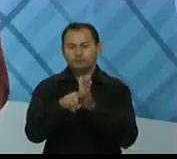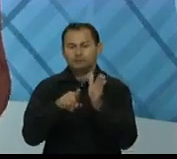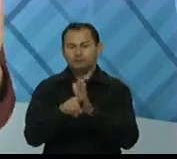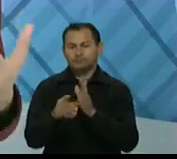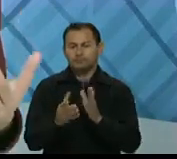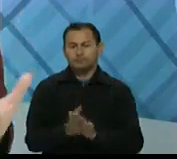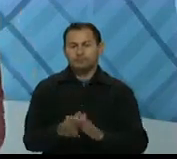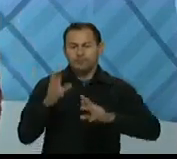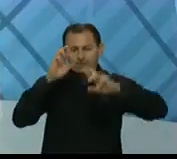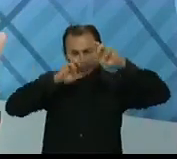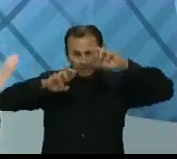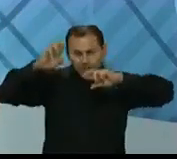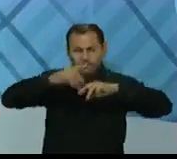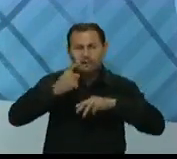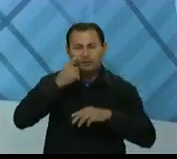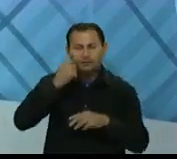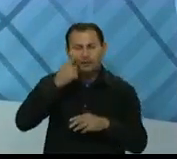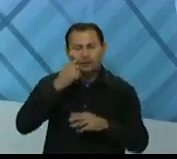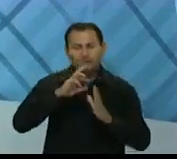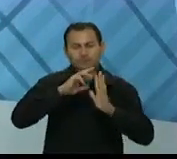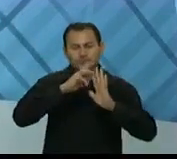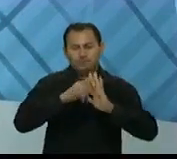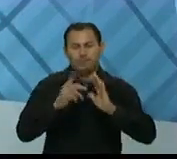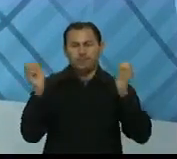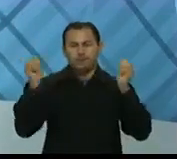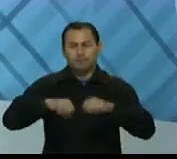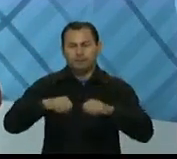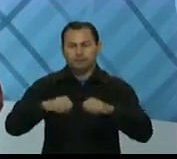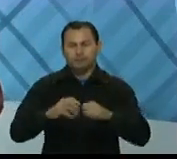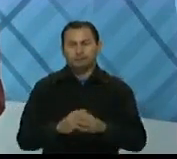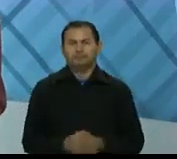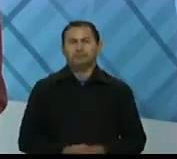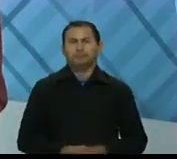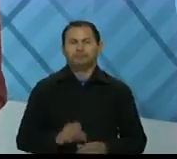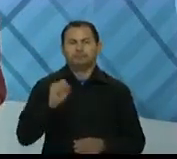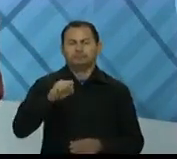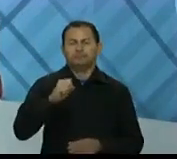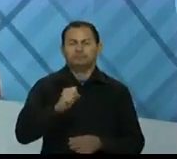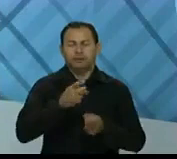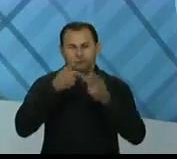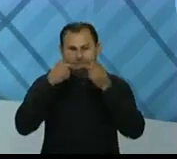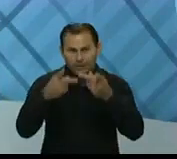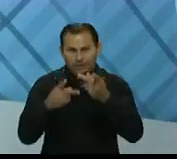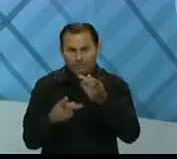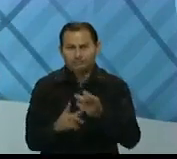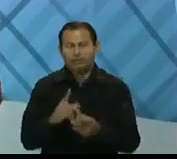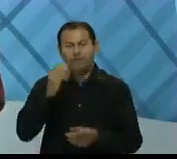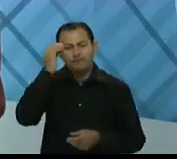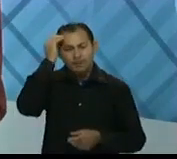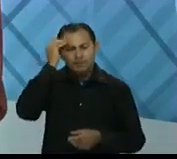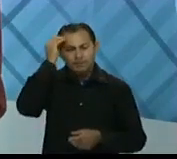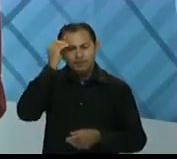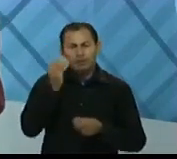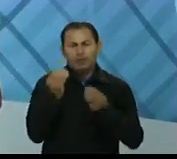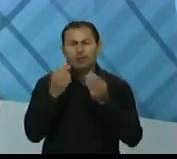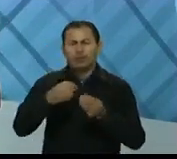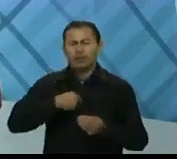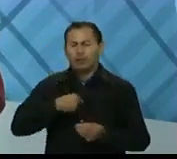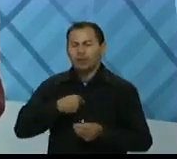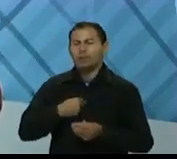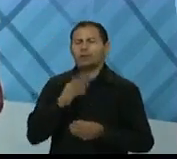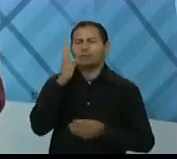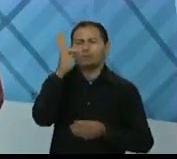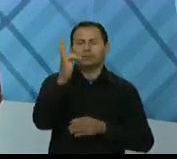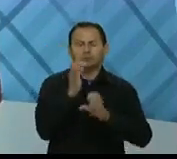questionamentos, analisando, verificando as diversas possibilidades. Assim como eu comentei a você, você vai pensar, como eu como